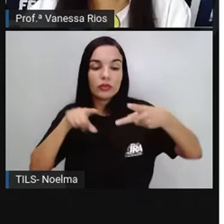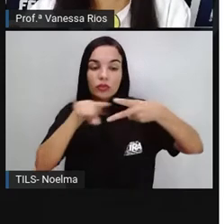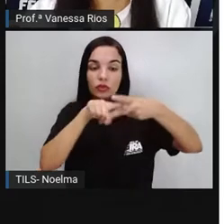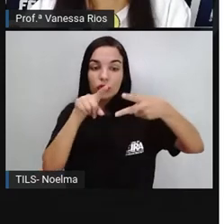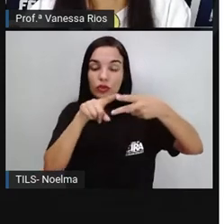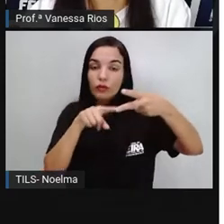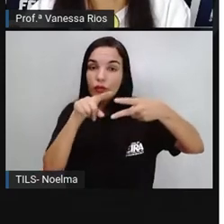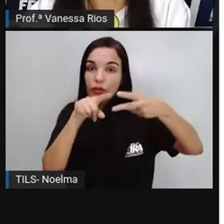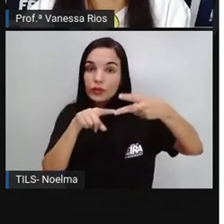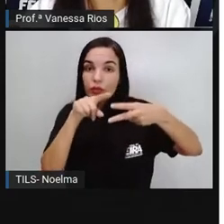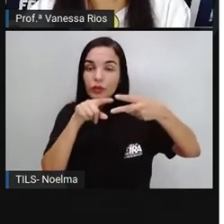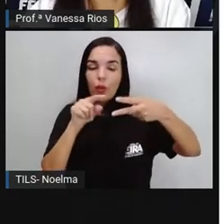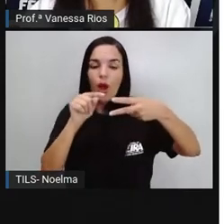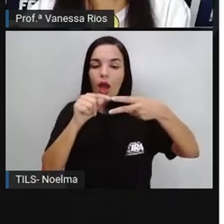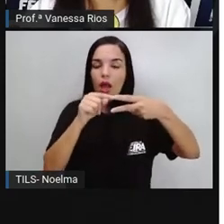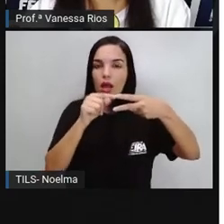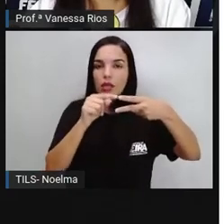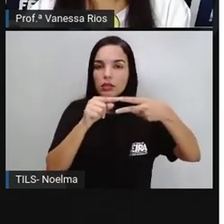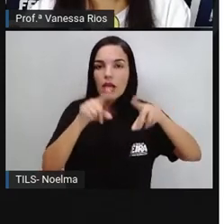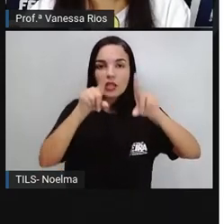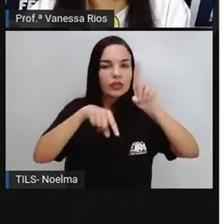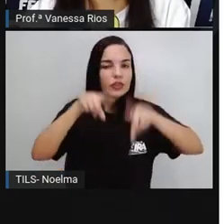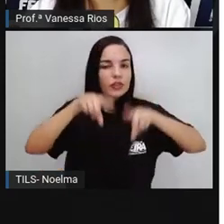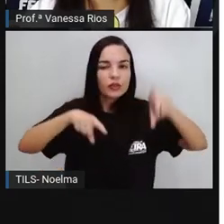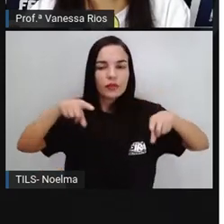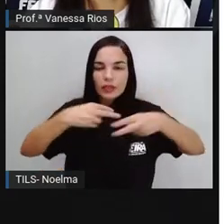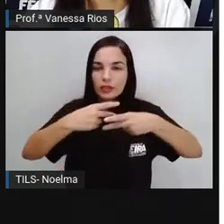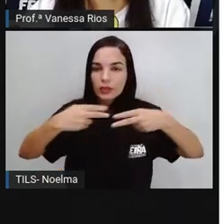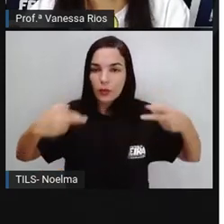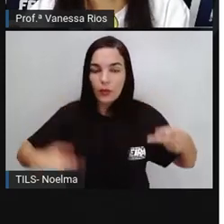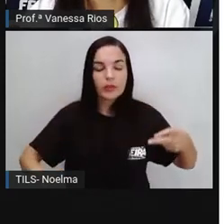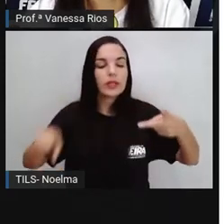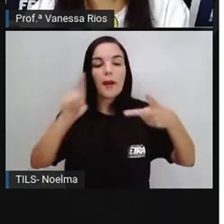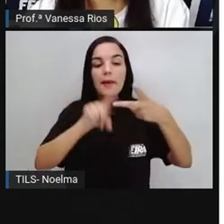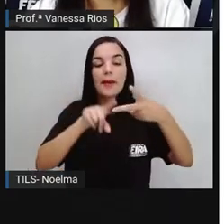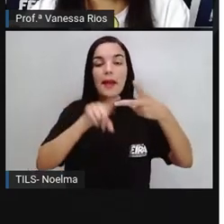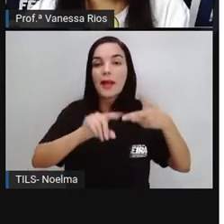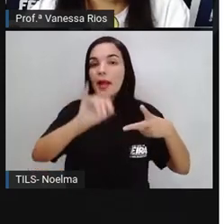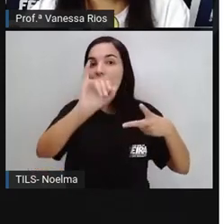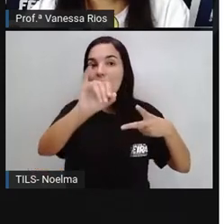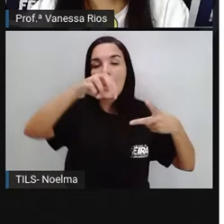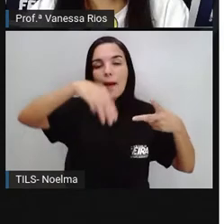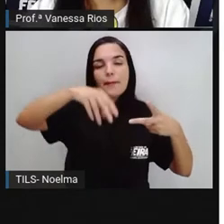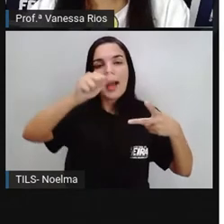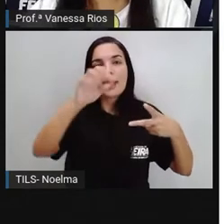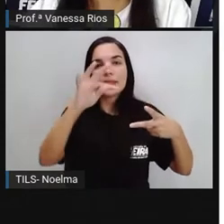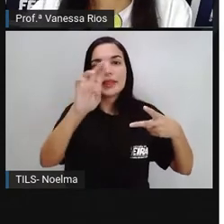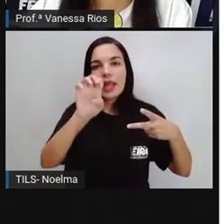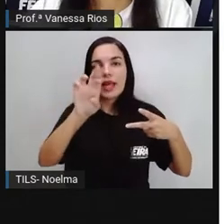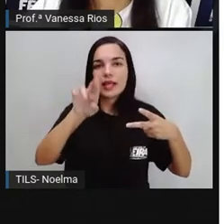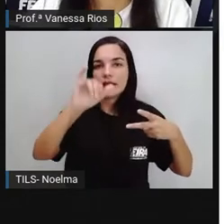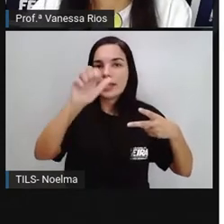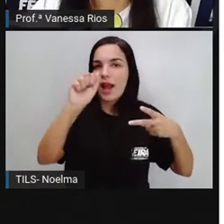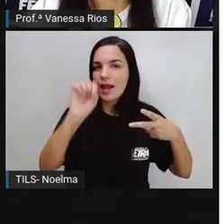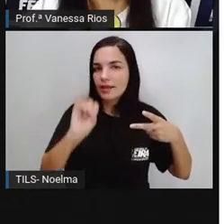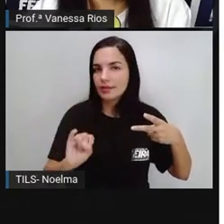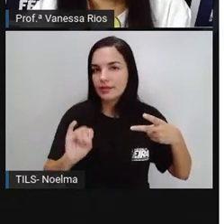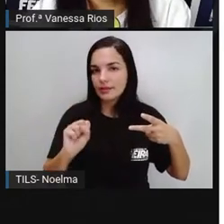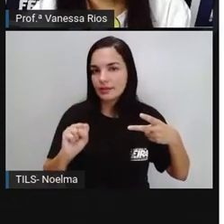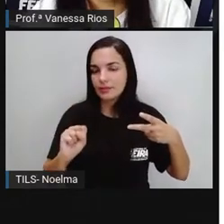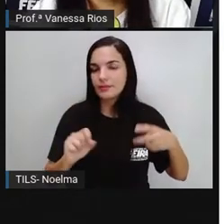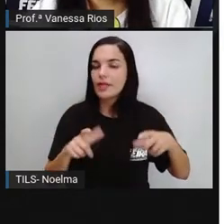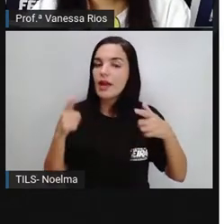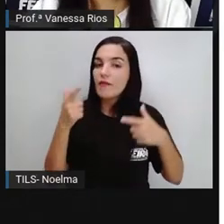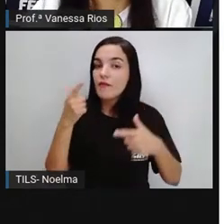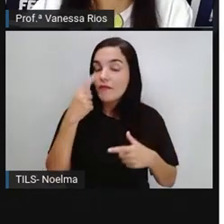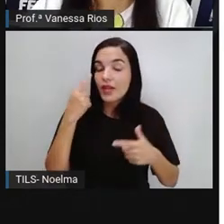são divididos em patrimônios materiais e patrimônios imateriais. E a gente vai revisar mais